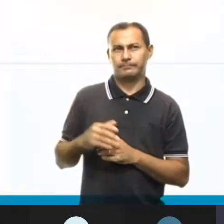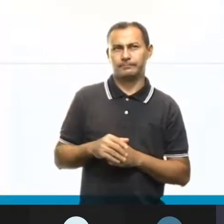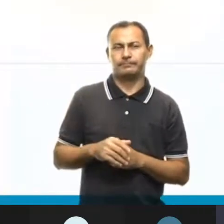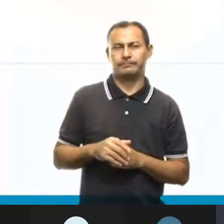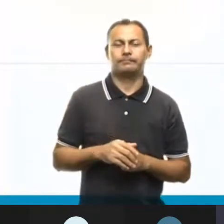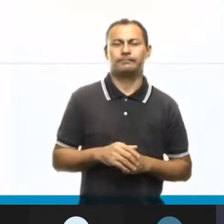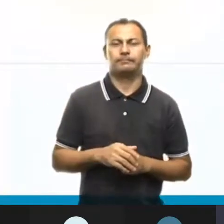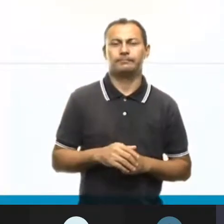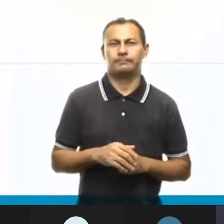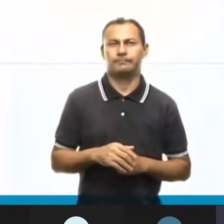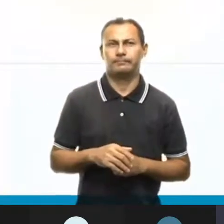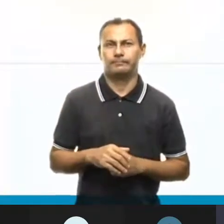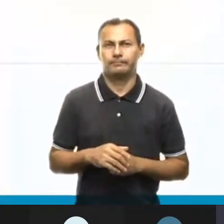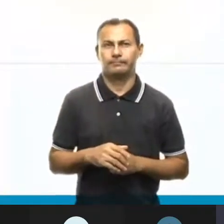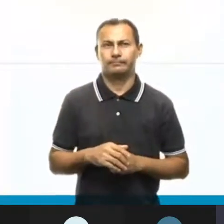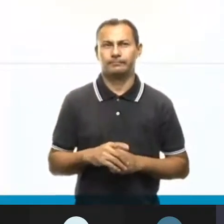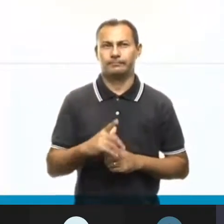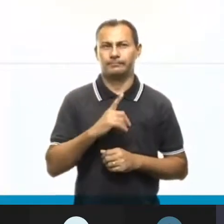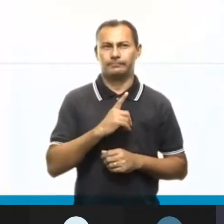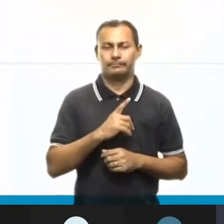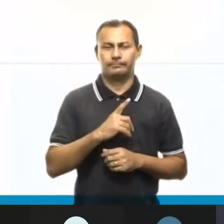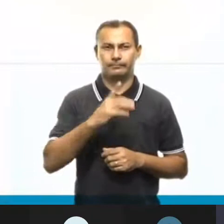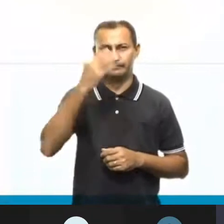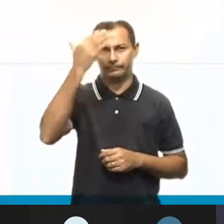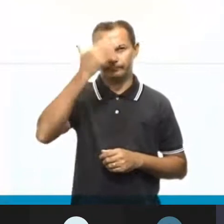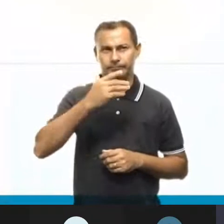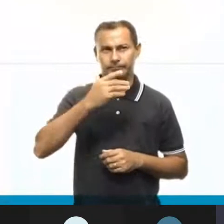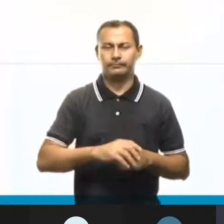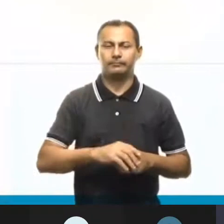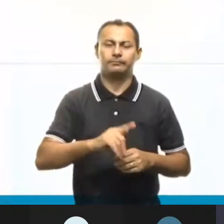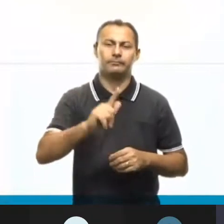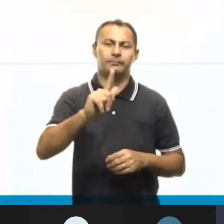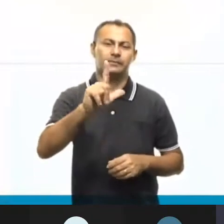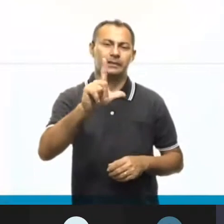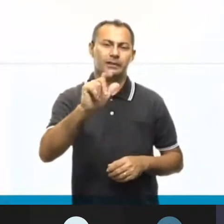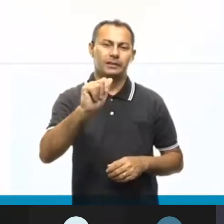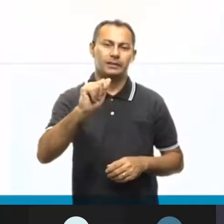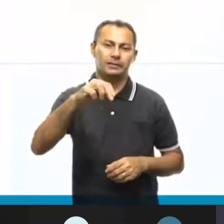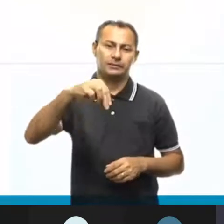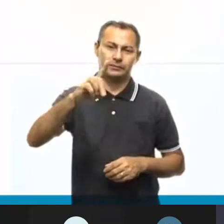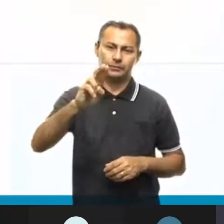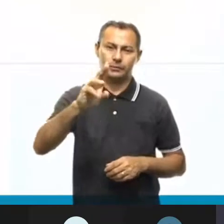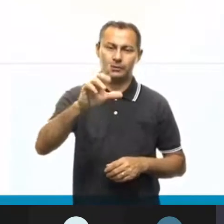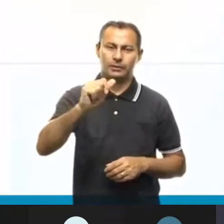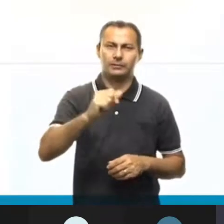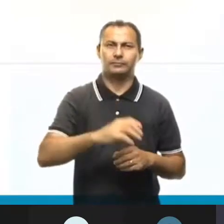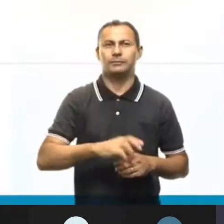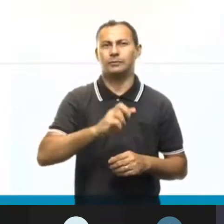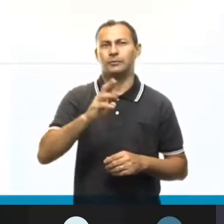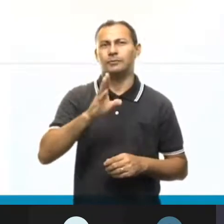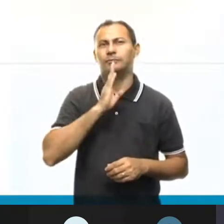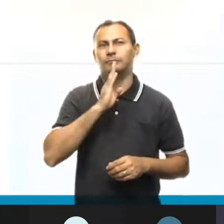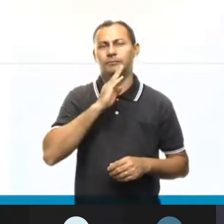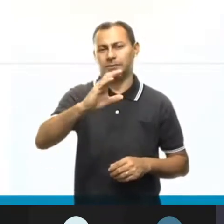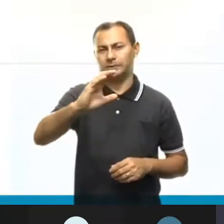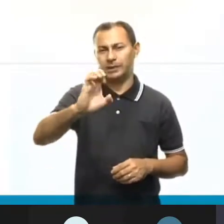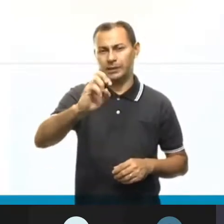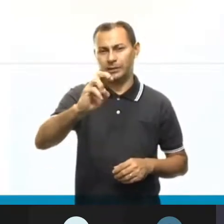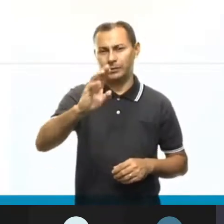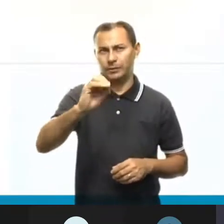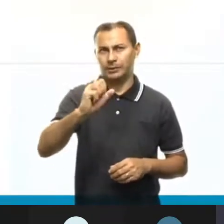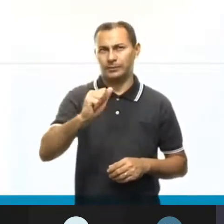é aqui, nós temos a presença aqui de glândulas, que nós chamamos de glândulas serosas, tá? Então,